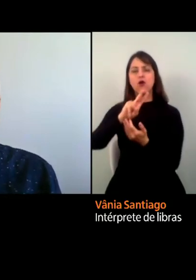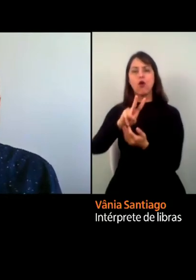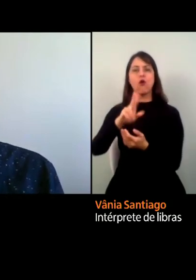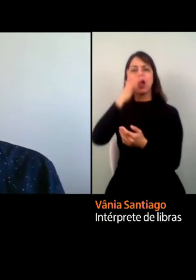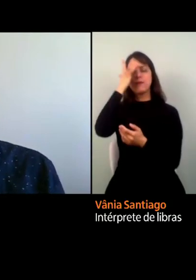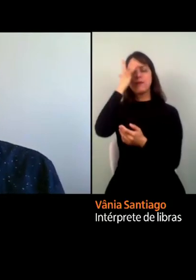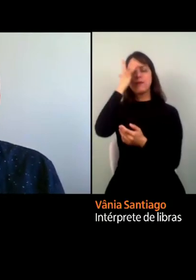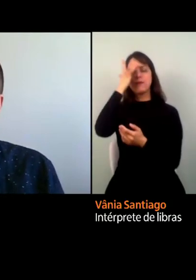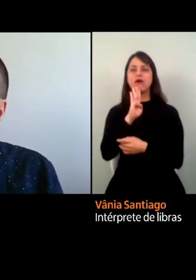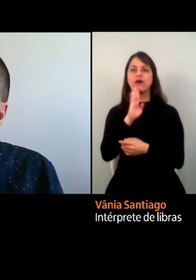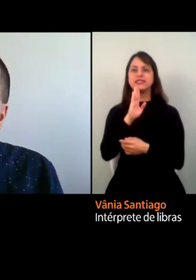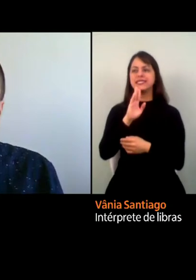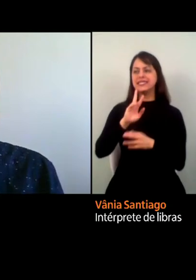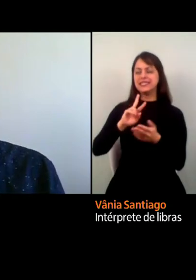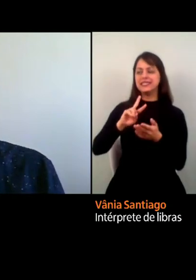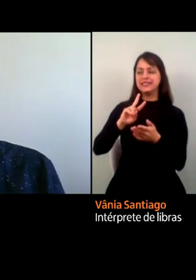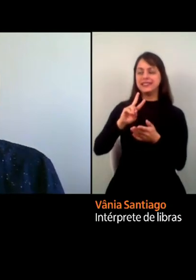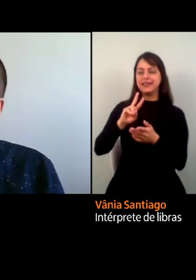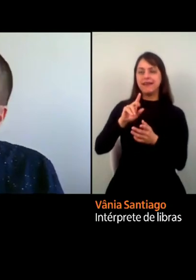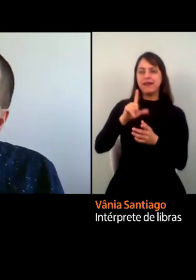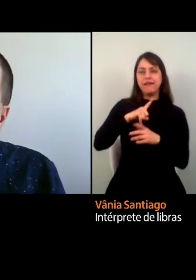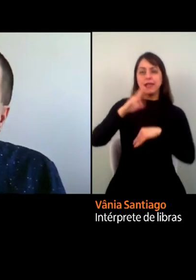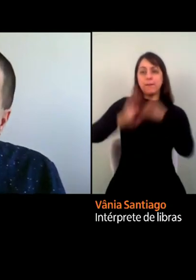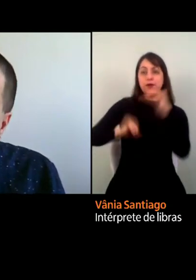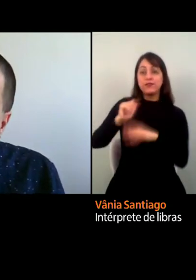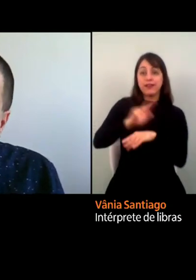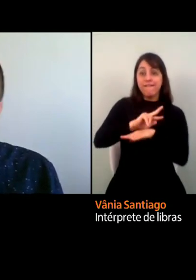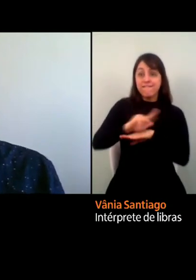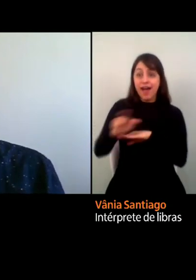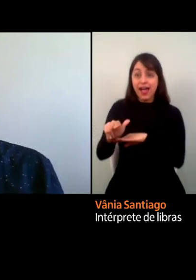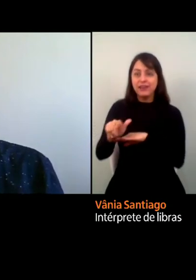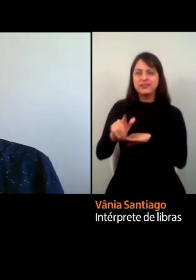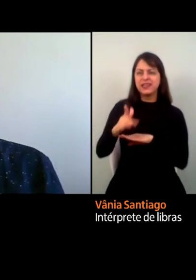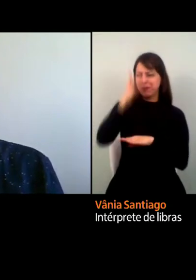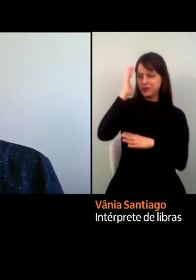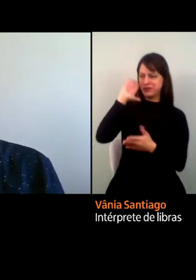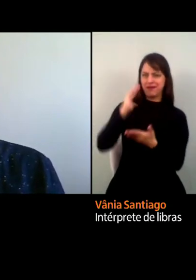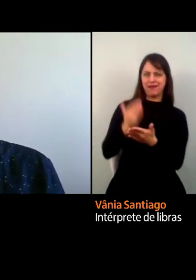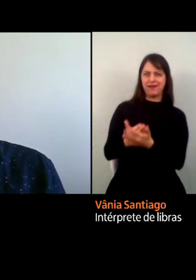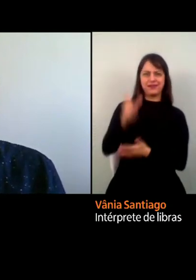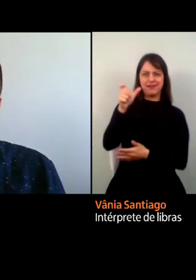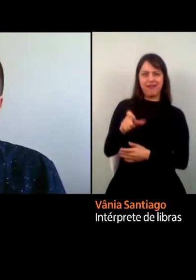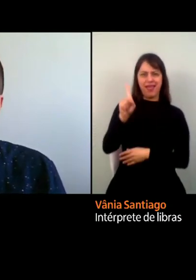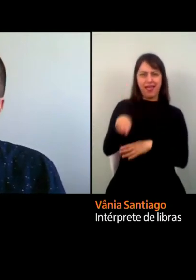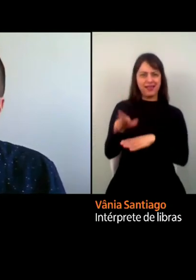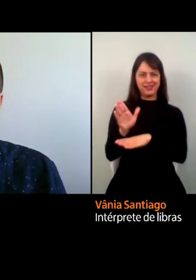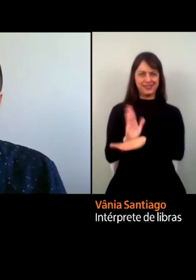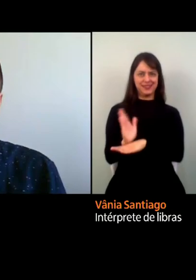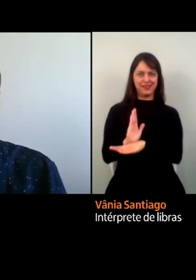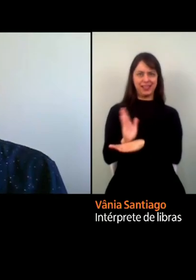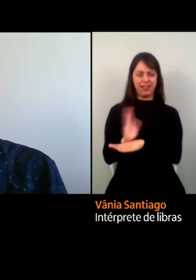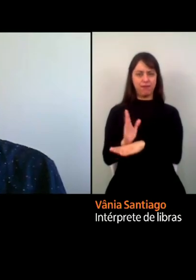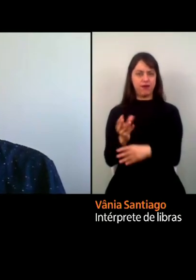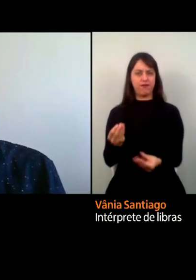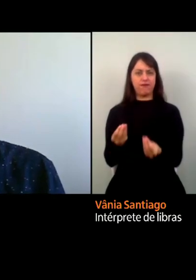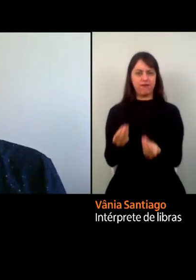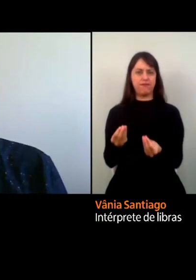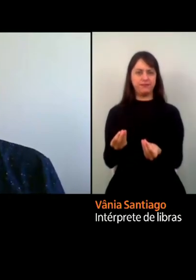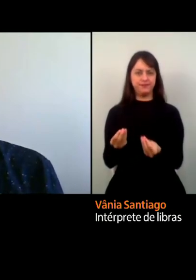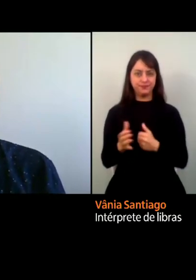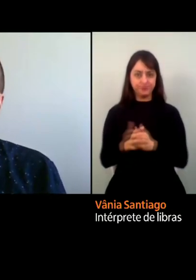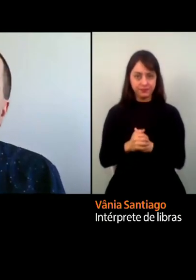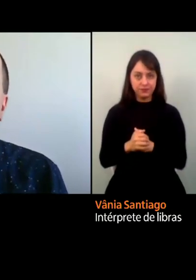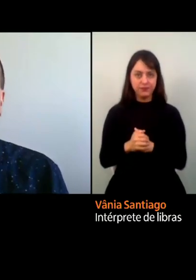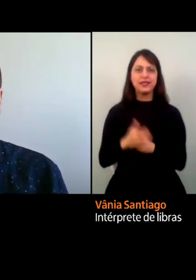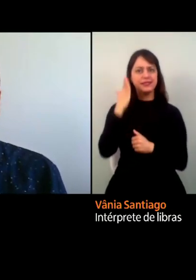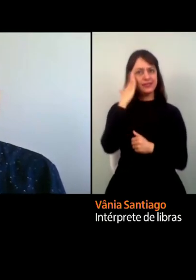de seriedade, caráter ou credibilidade, atributos também em falta em alguns historiadores e